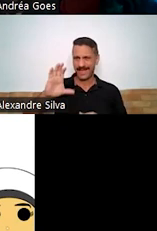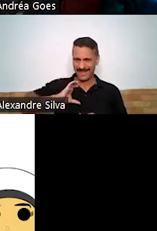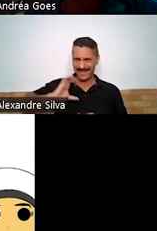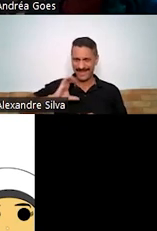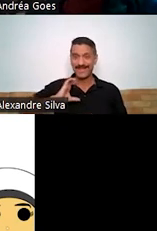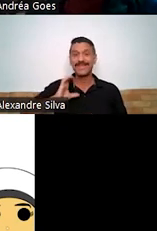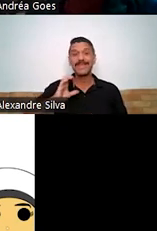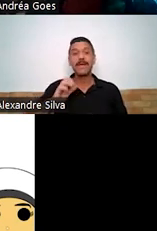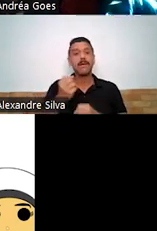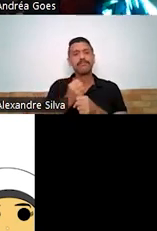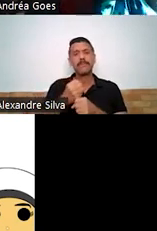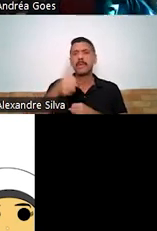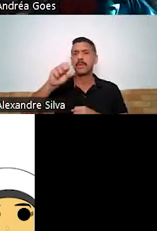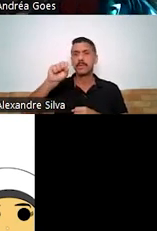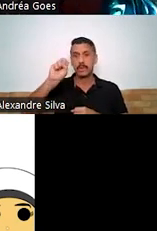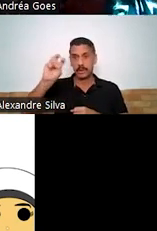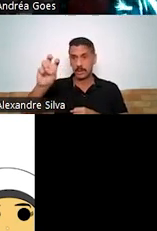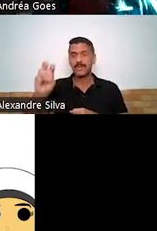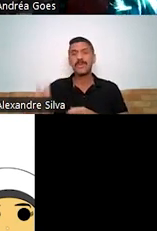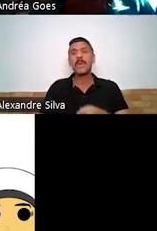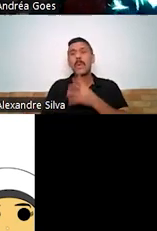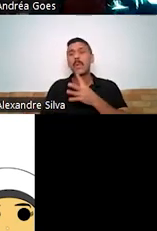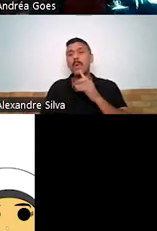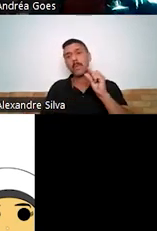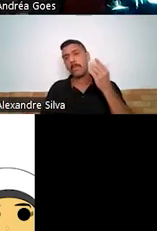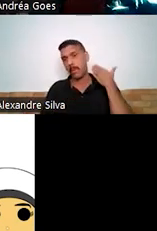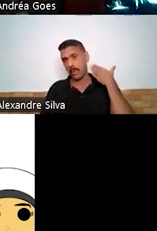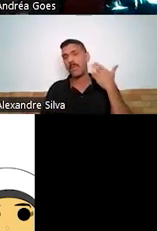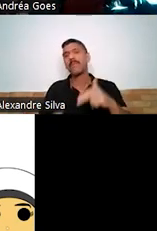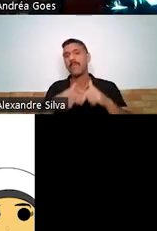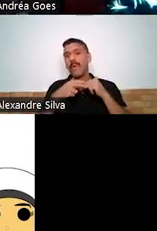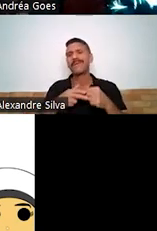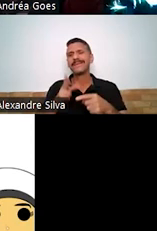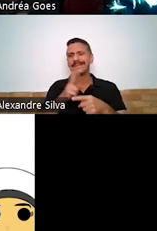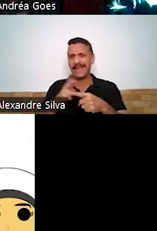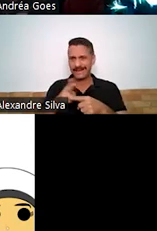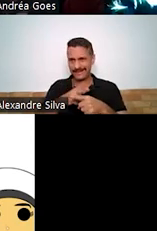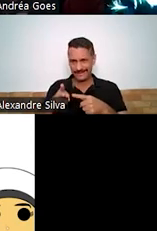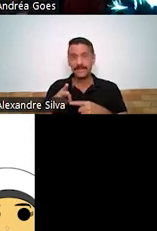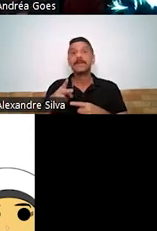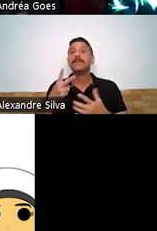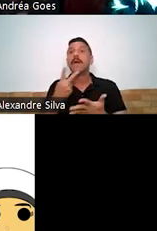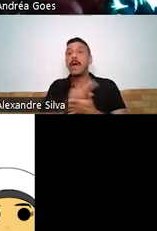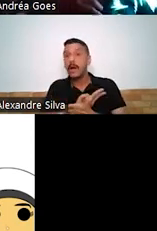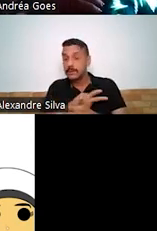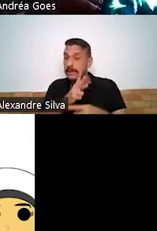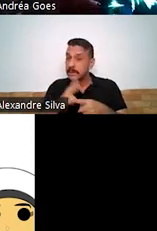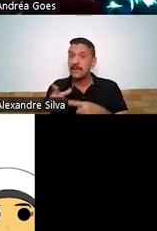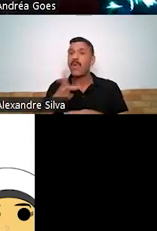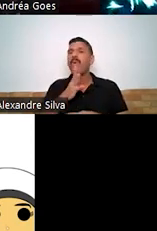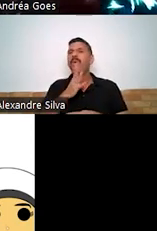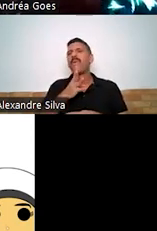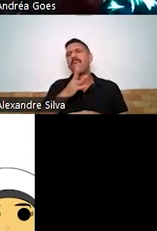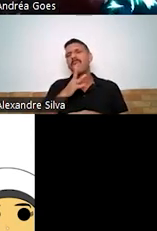tornou bastante conhecido alguns anos atrás, quando virou série, né? Quando todo mundo conheceu